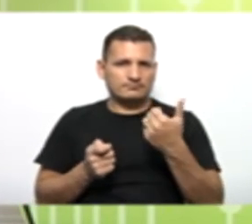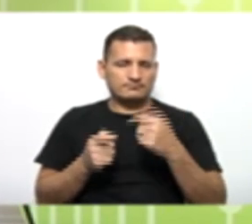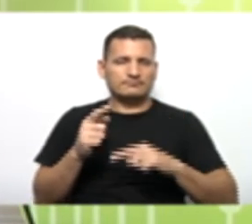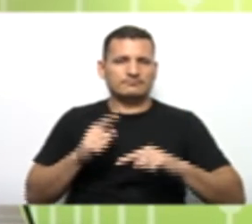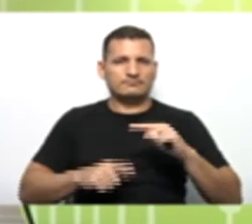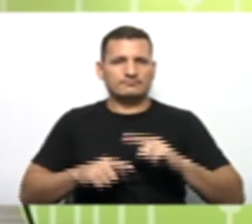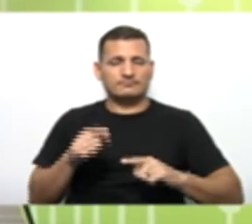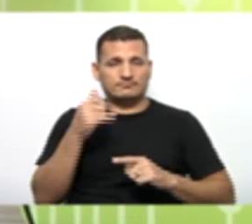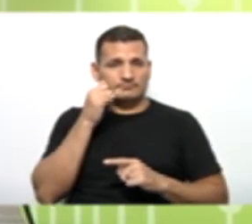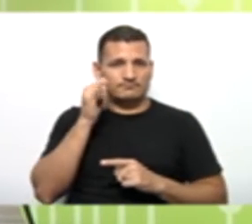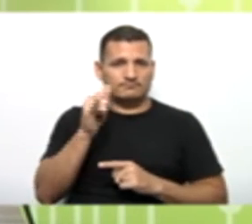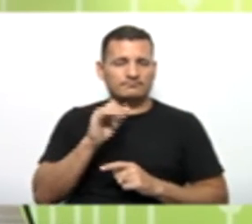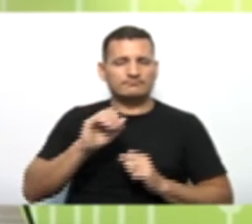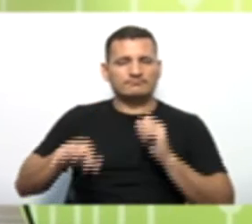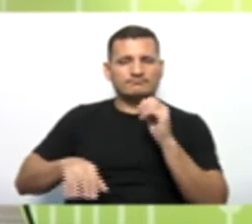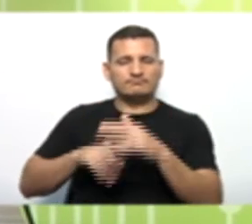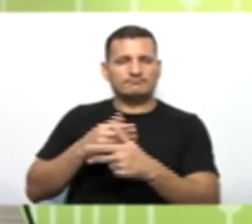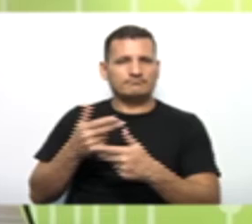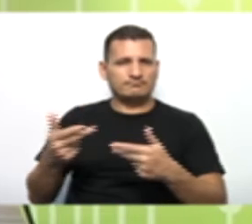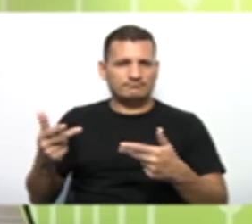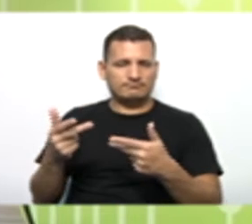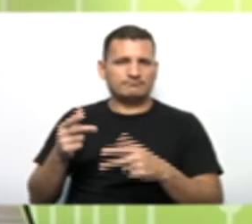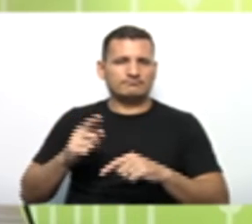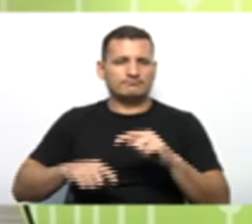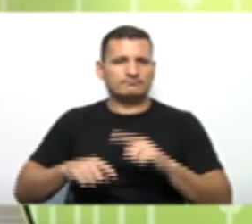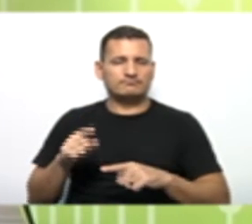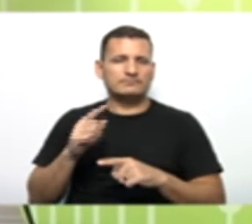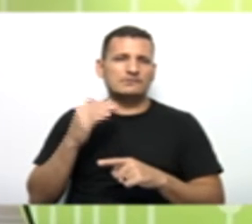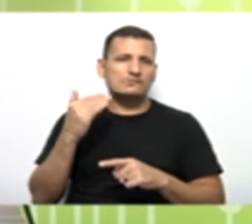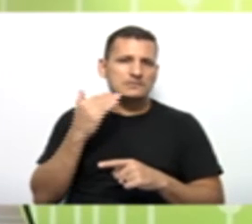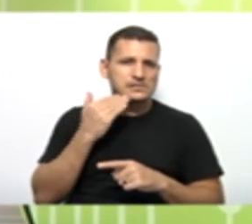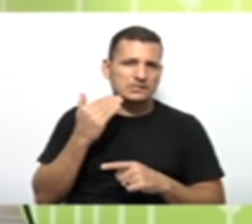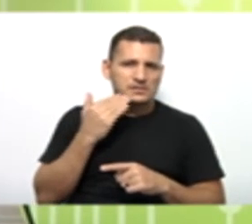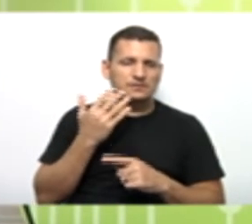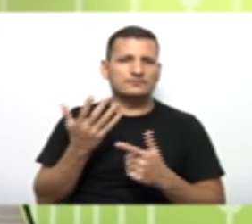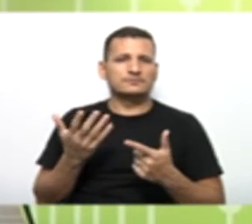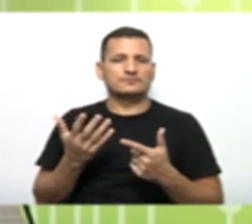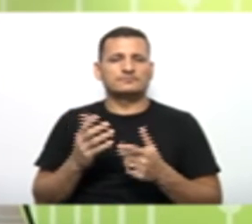para evitar descartes de produtos com defeitos.